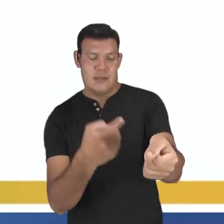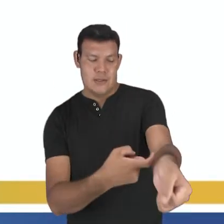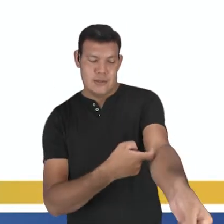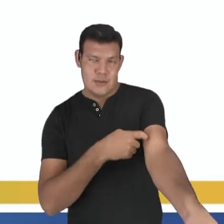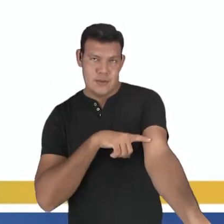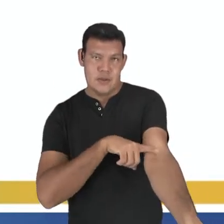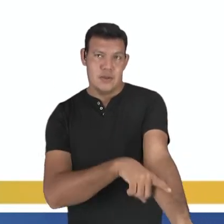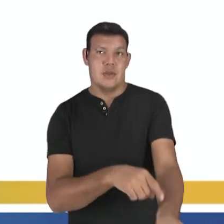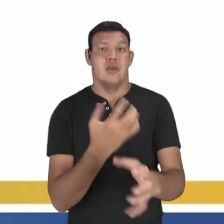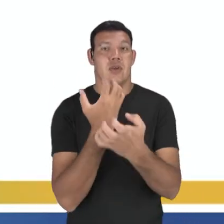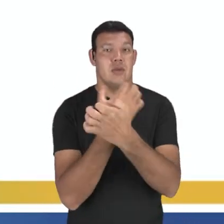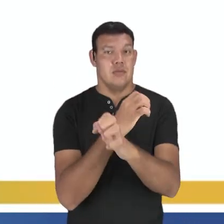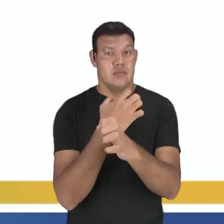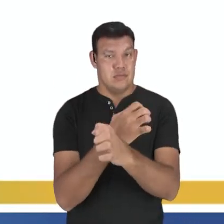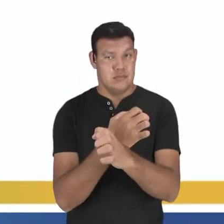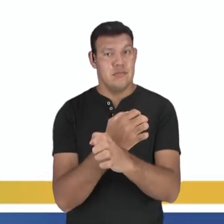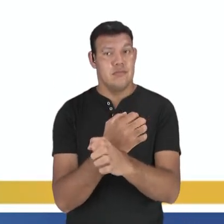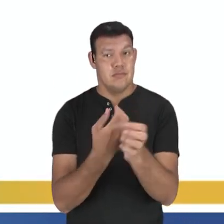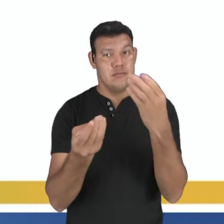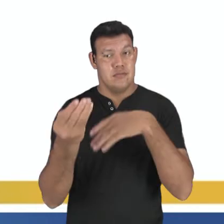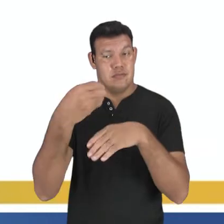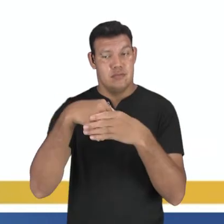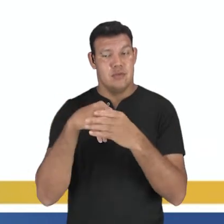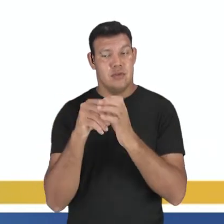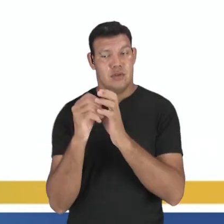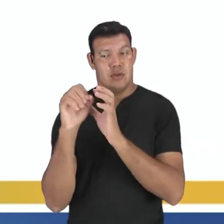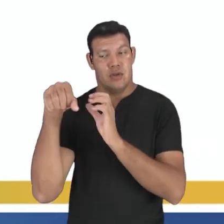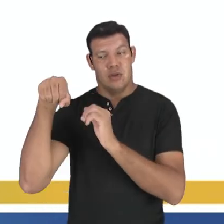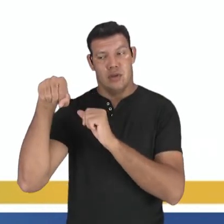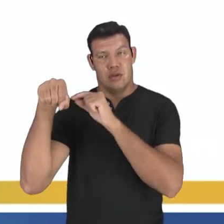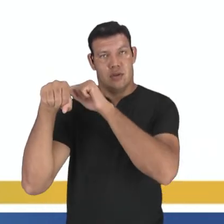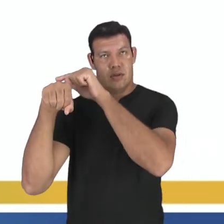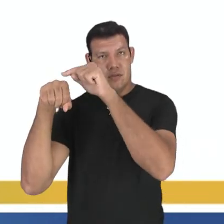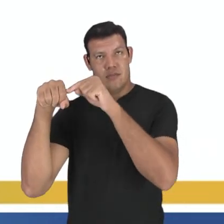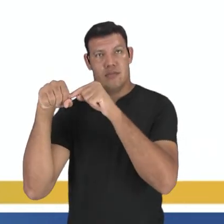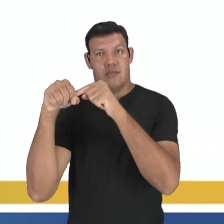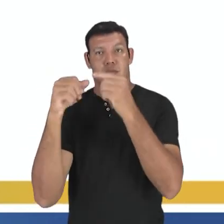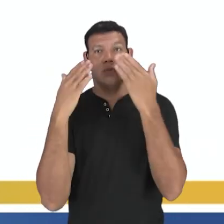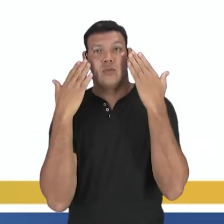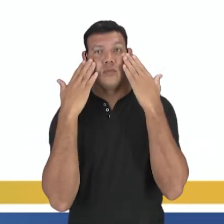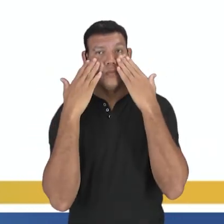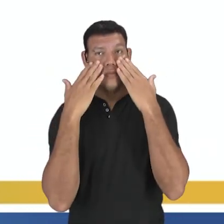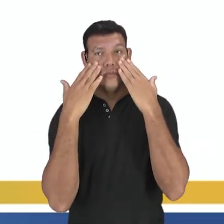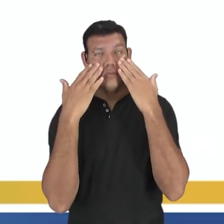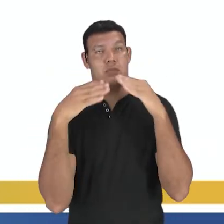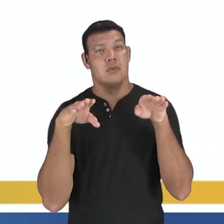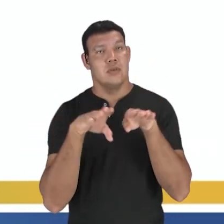ter uma divisão bem importante. Ele vai ter a classificação aí em ossos faciais e